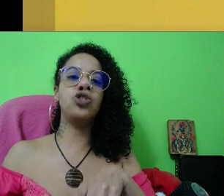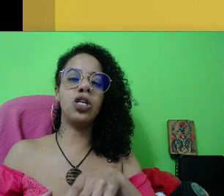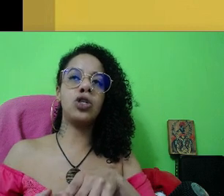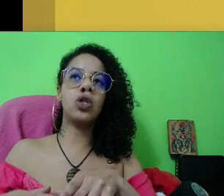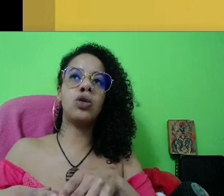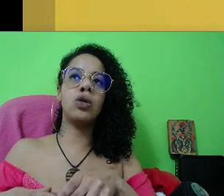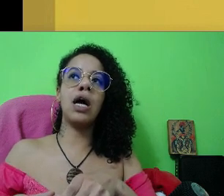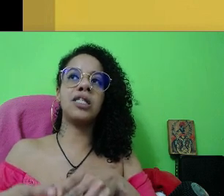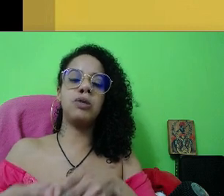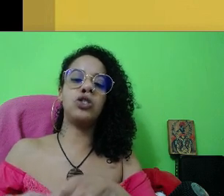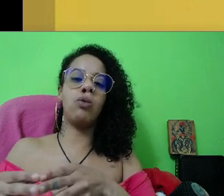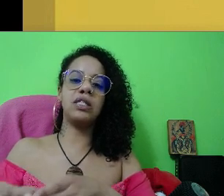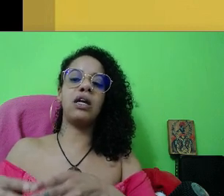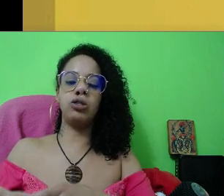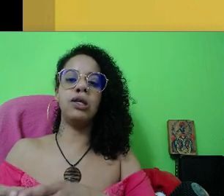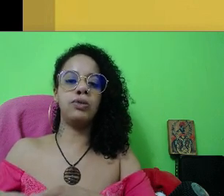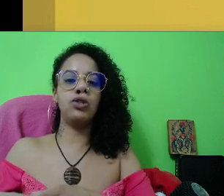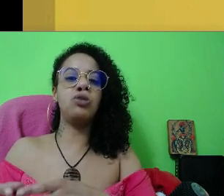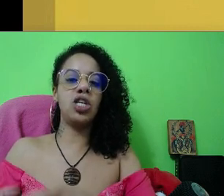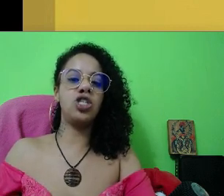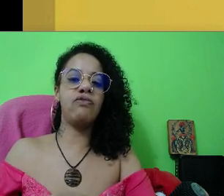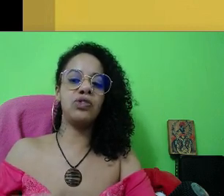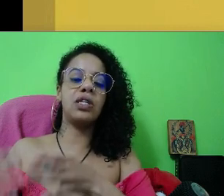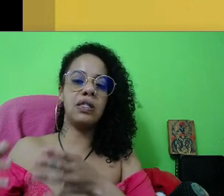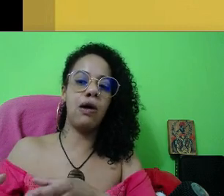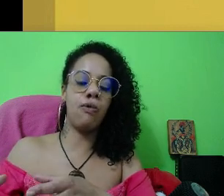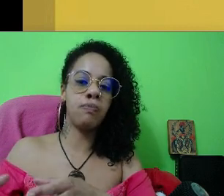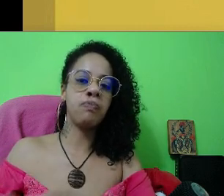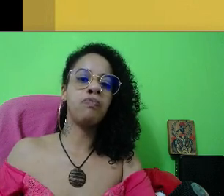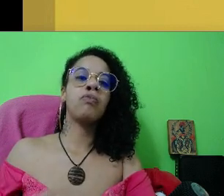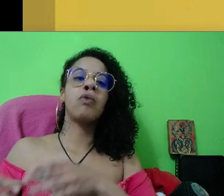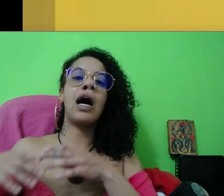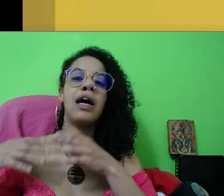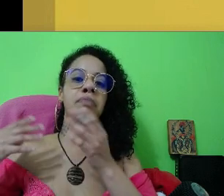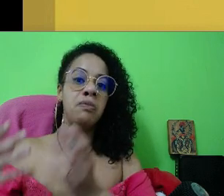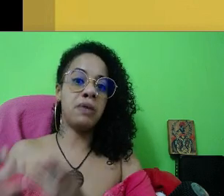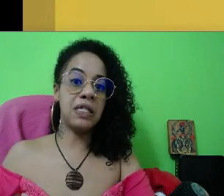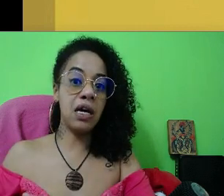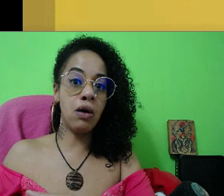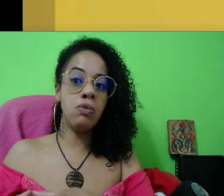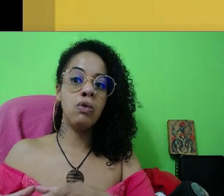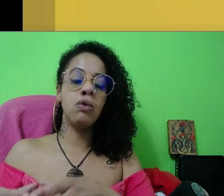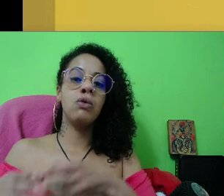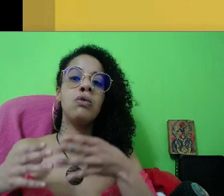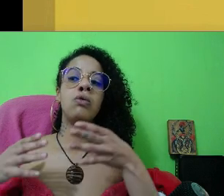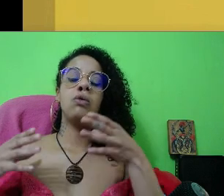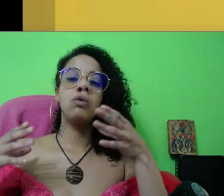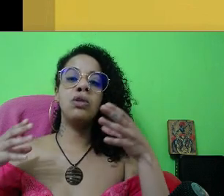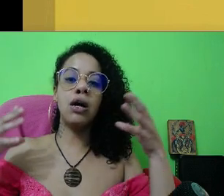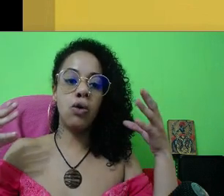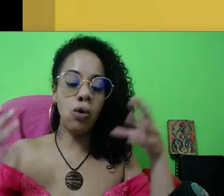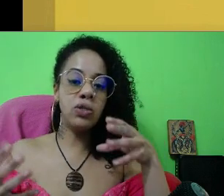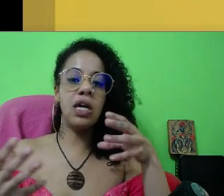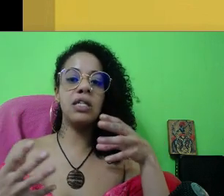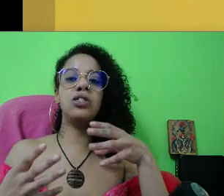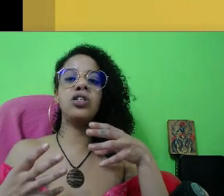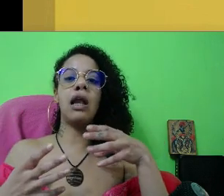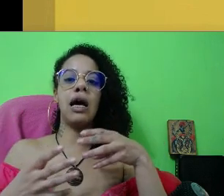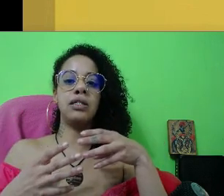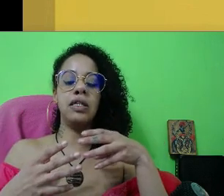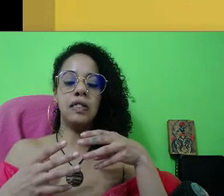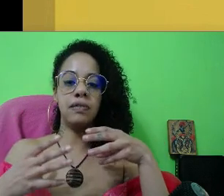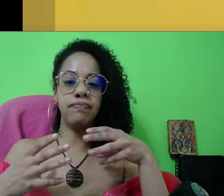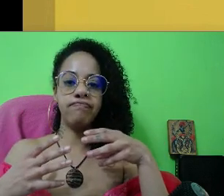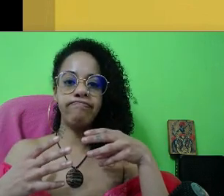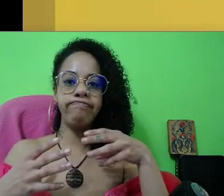aonde as pessoas têm os mesmos objetivos que são a emancipação e a consciência